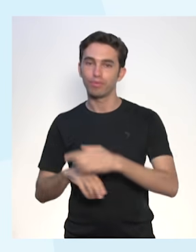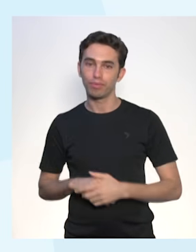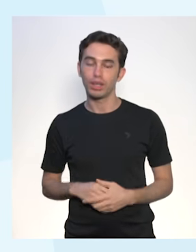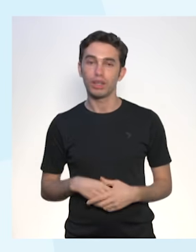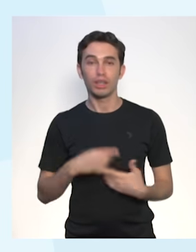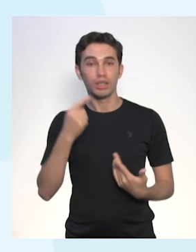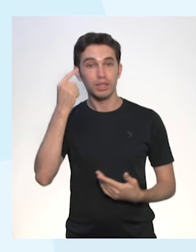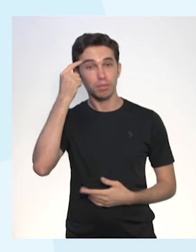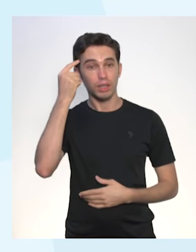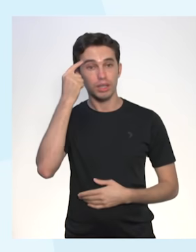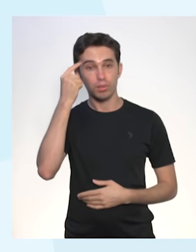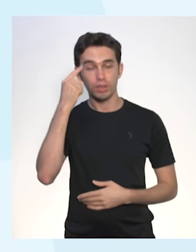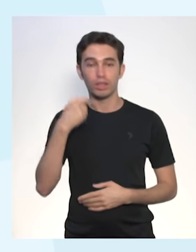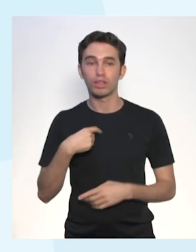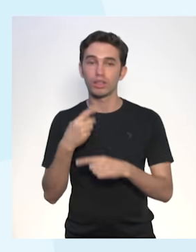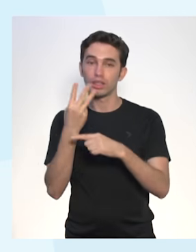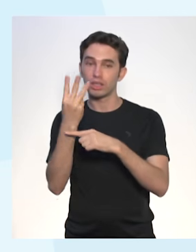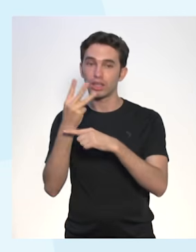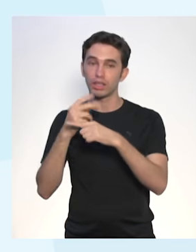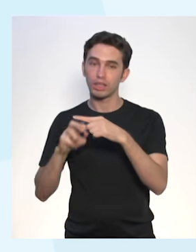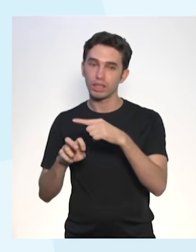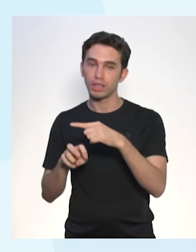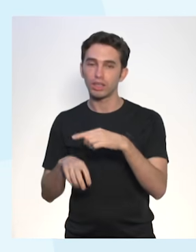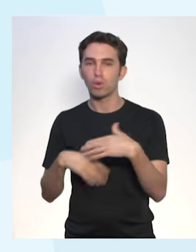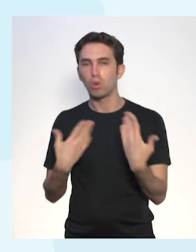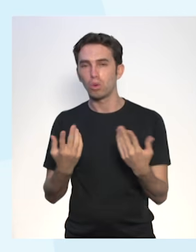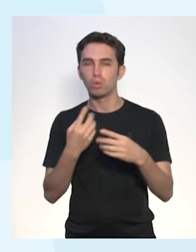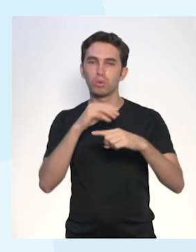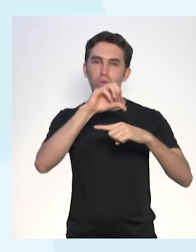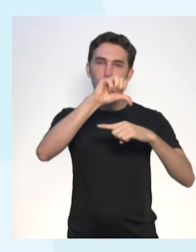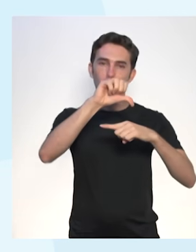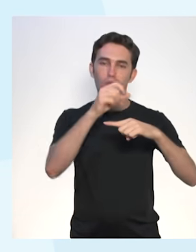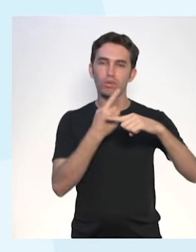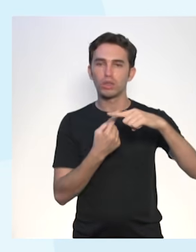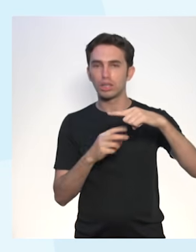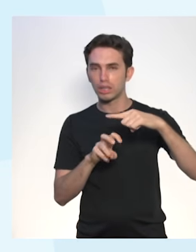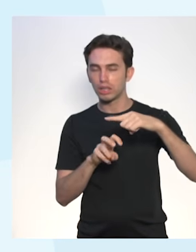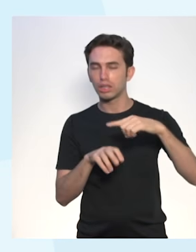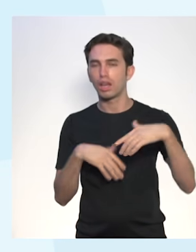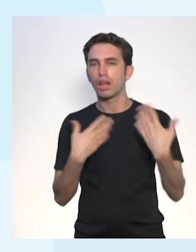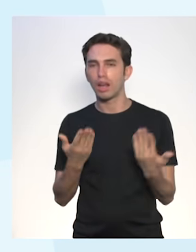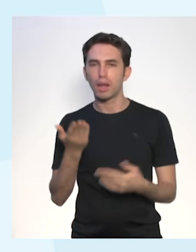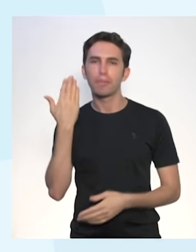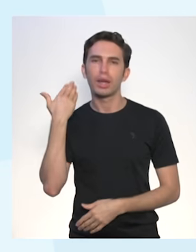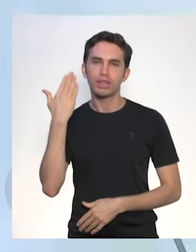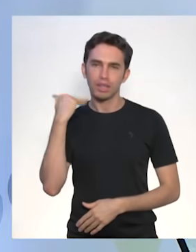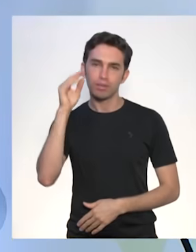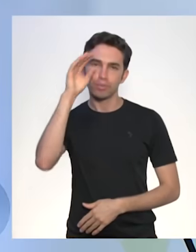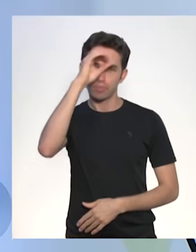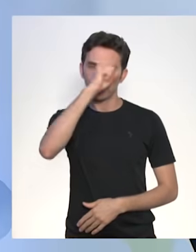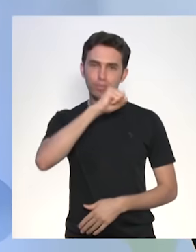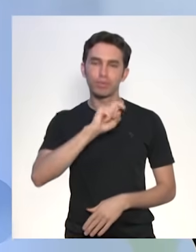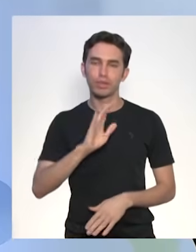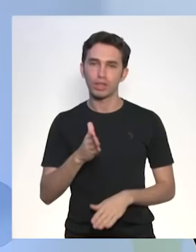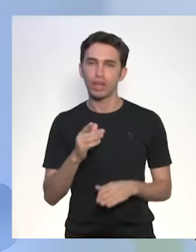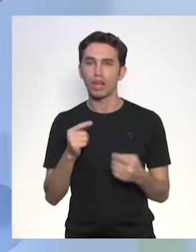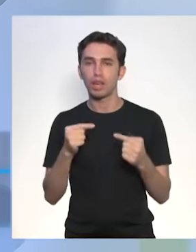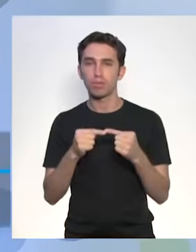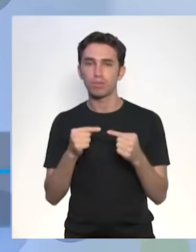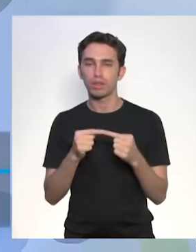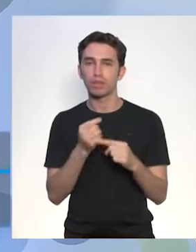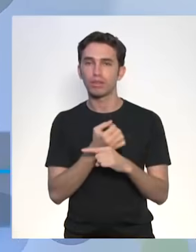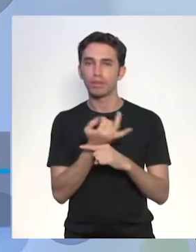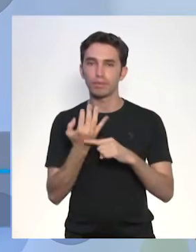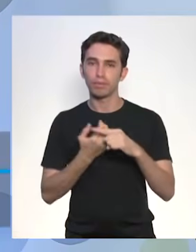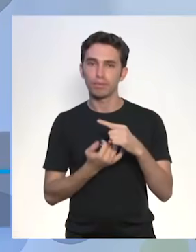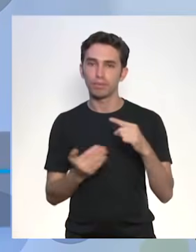ó, 3 quintos e 9 quinzeavos é aquela ideia que nós já havíamos visto, né? De frações equivalentes.